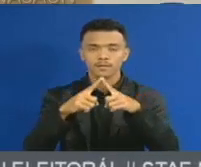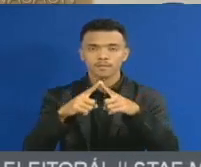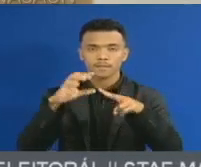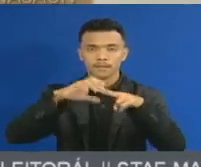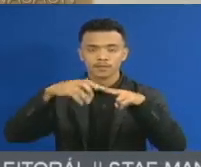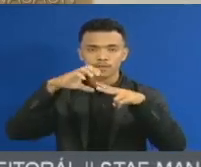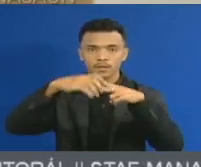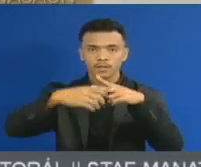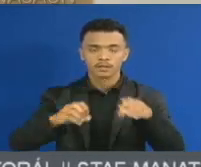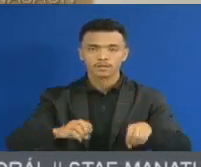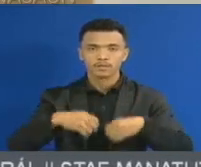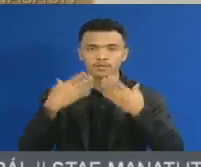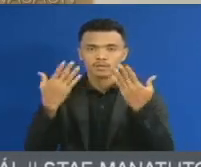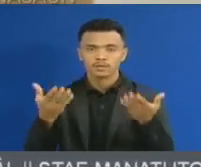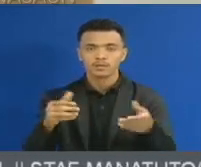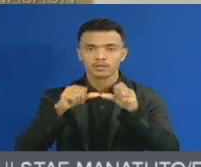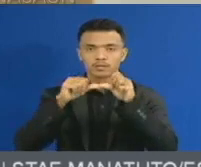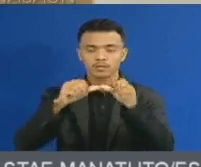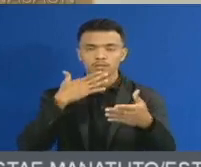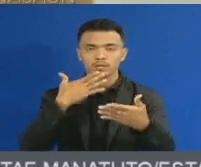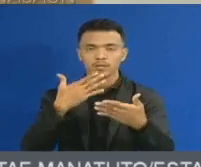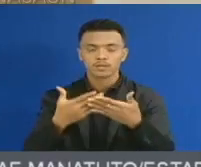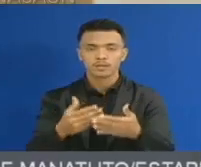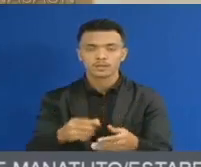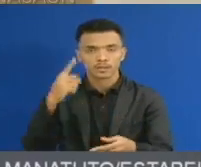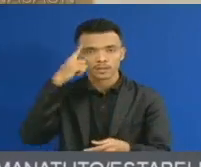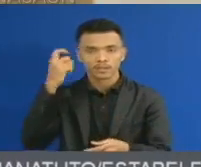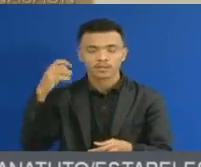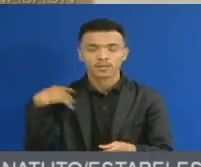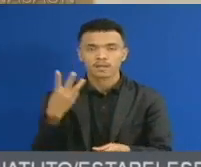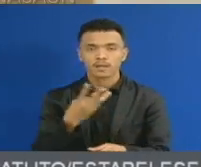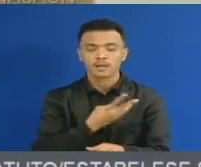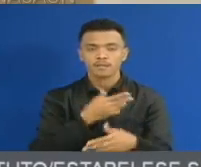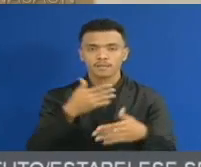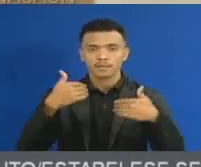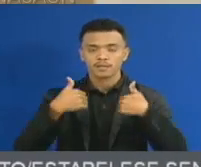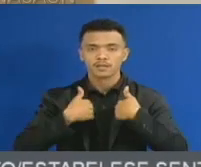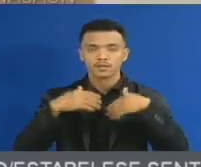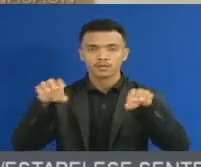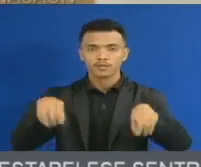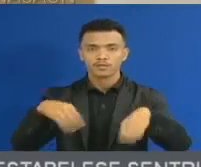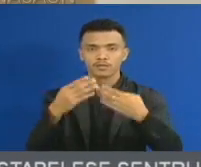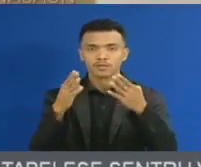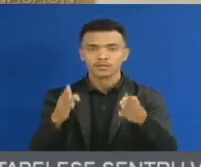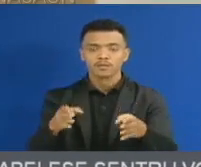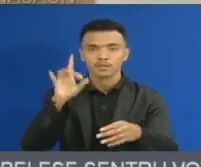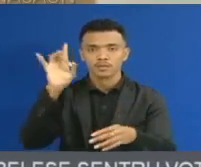cooperativa nia uisa per bele laudia haune ina ne tamba mi ia liulia funcionário ne mesi ha dizia